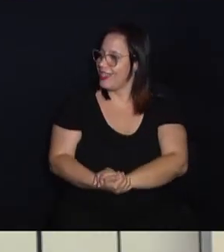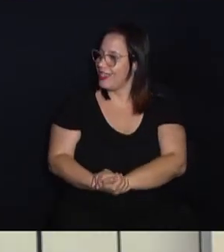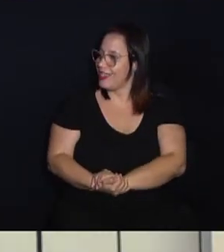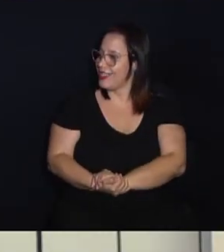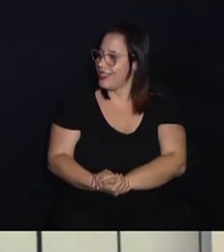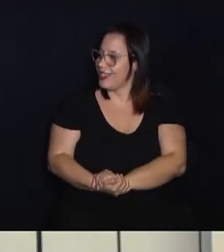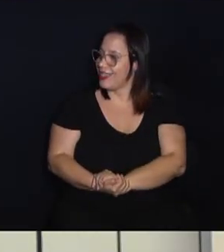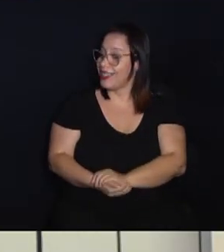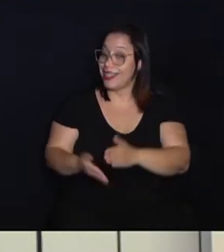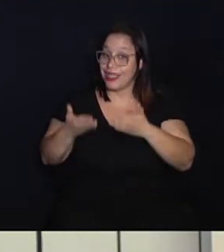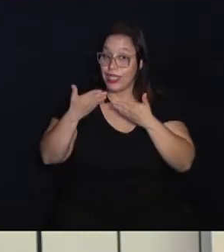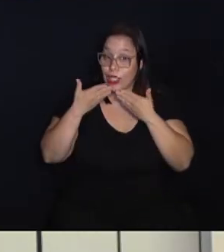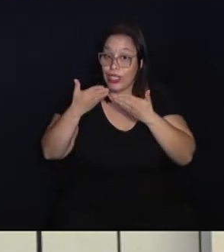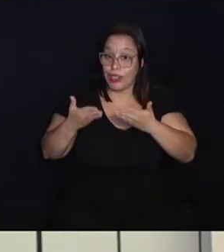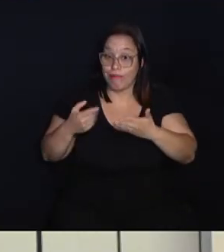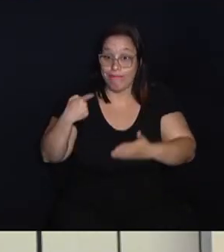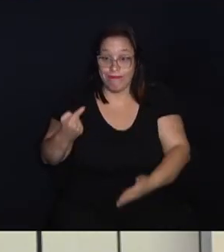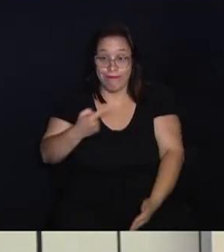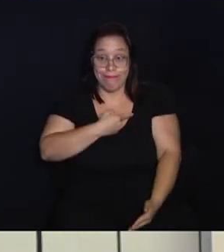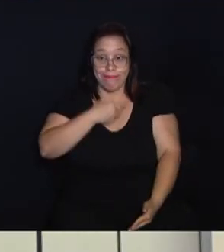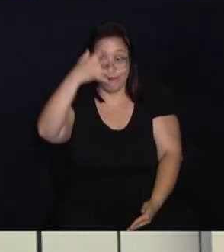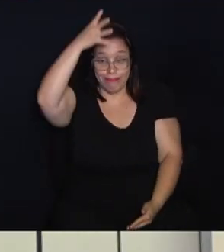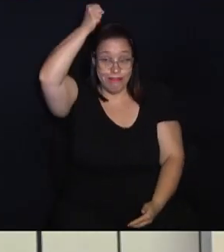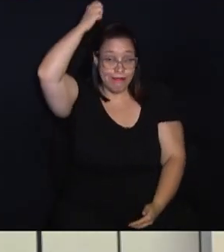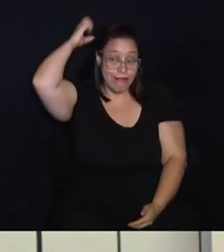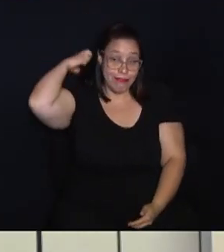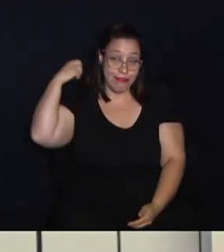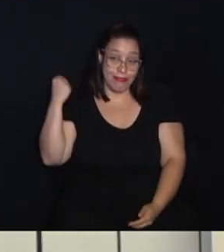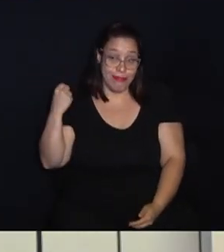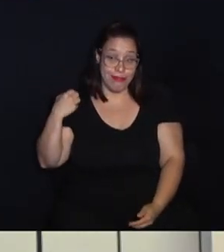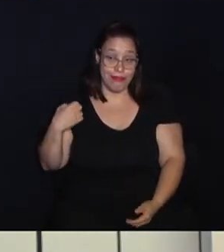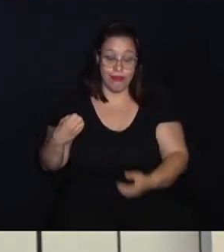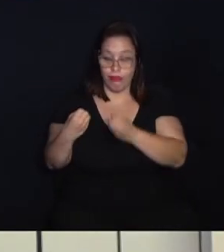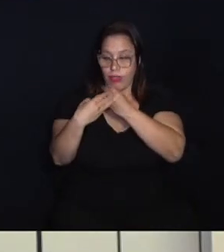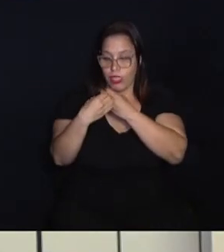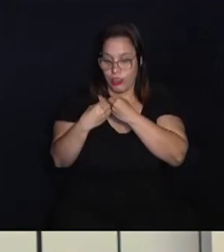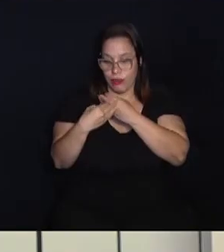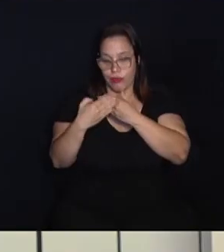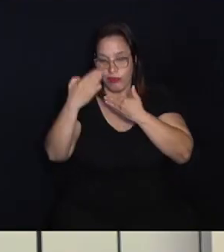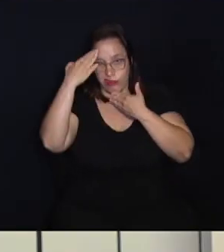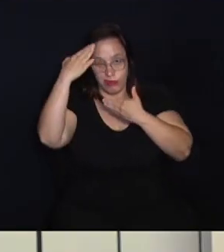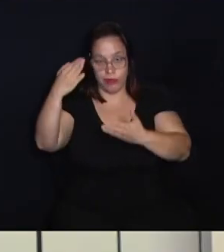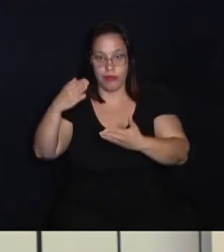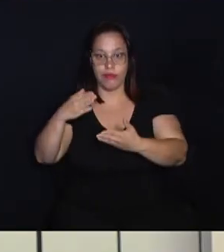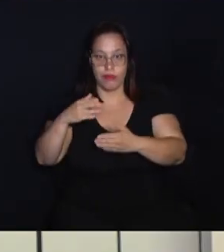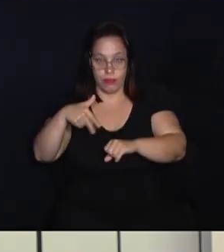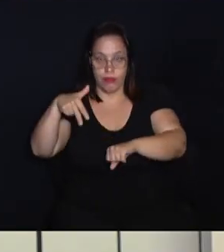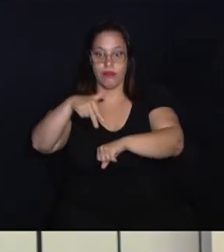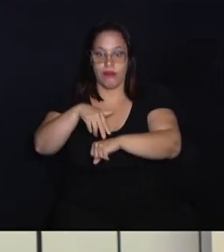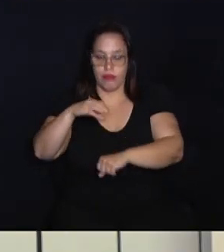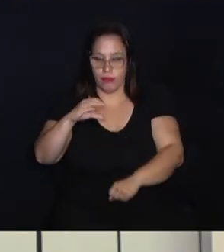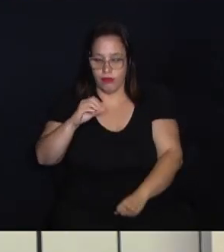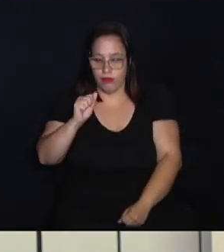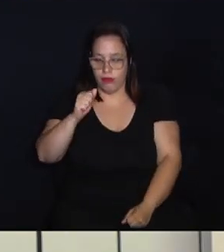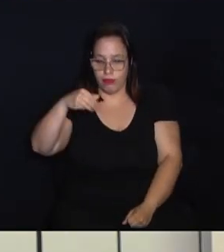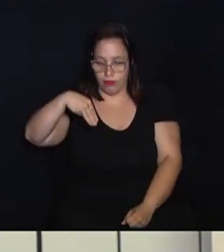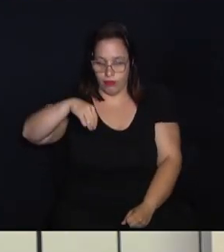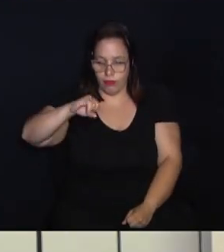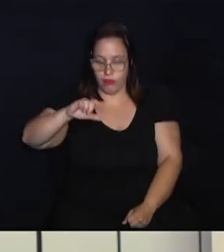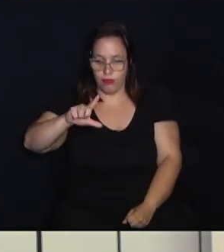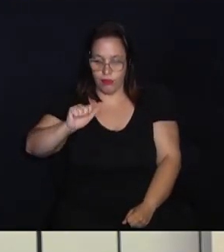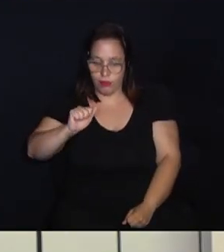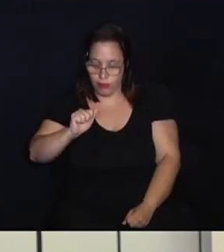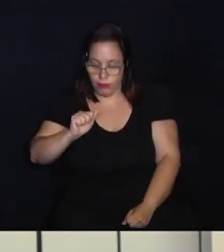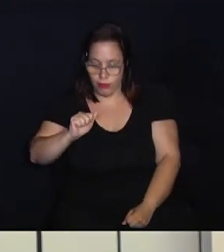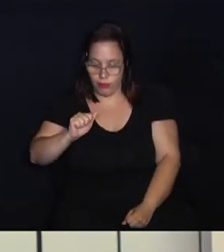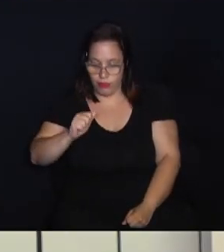É o desejo de todos nós. Muito obrigado, Rúbia de Oliveira, pelas informações. Agradeço também, claro, a disponibilidade do tempo da Camila Garrido